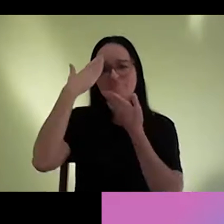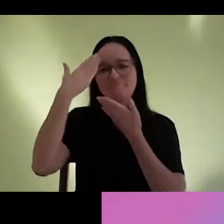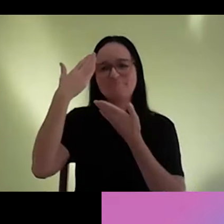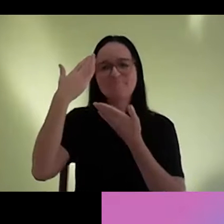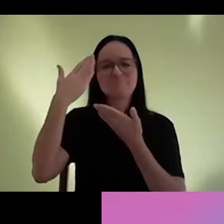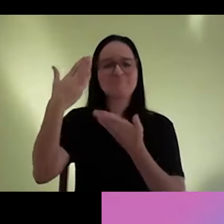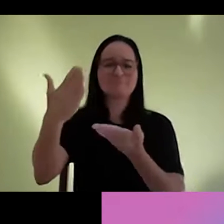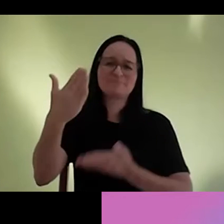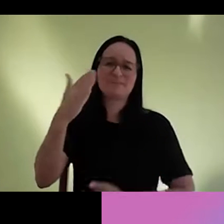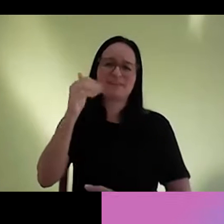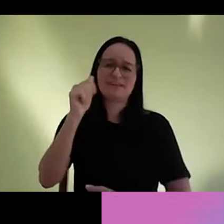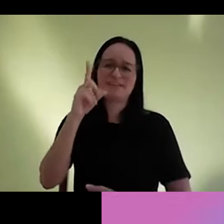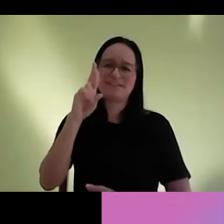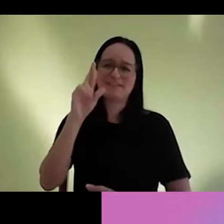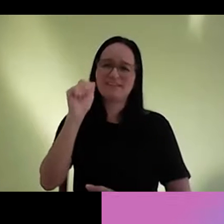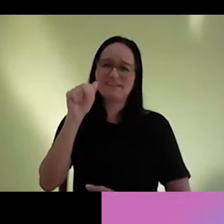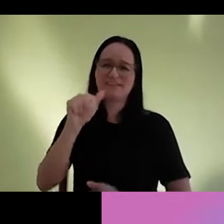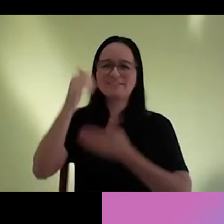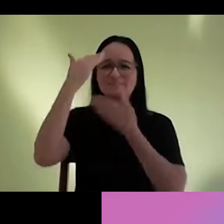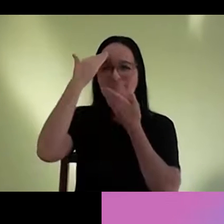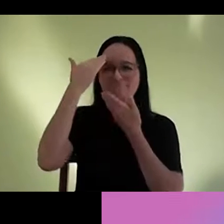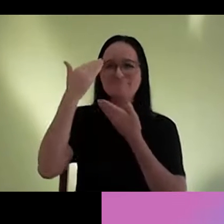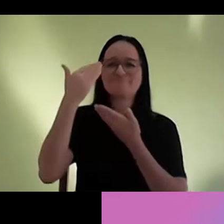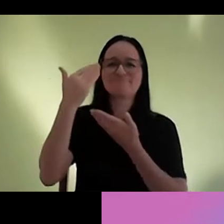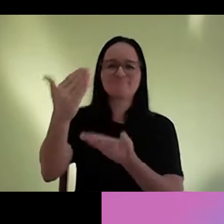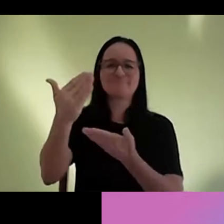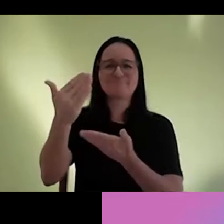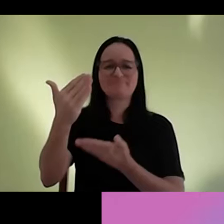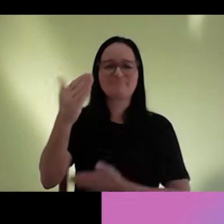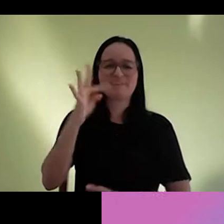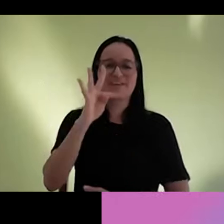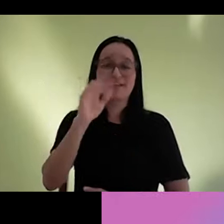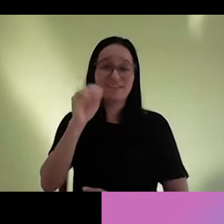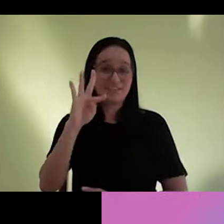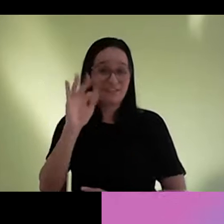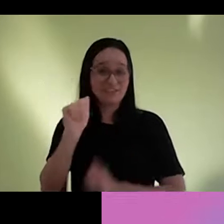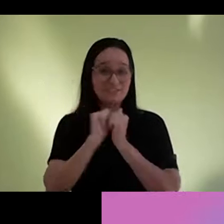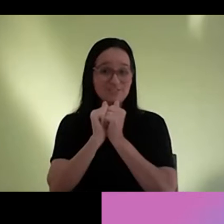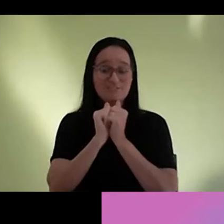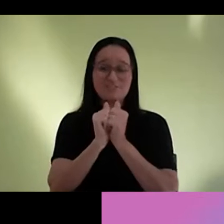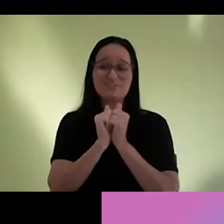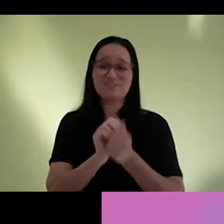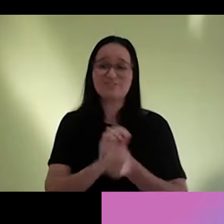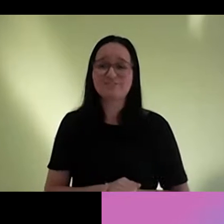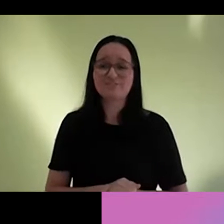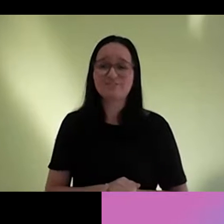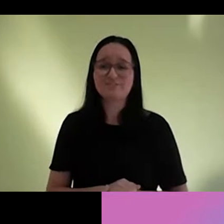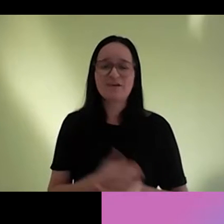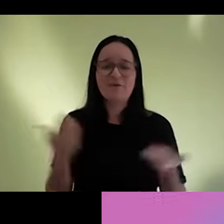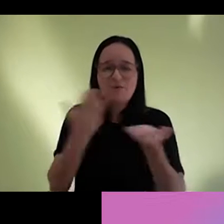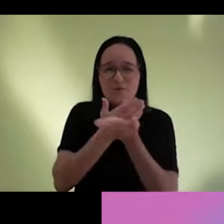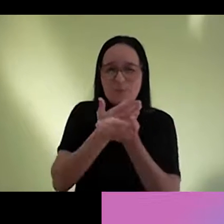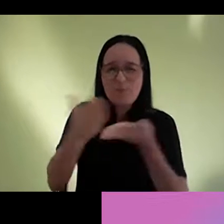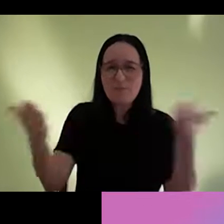Tati que já está aqui com a gente ainda vai participar de algumas outras e gente hoje está só começando o dia